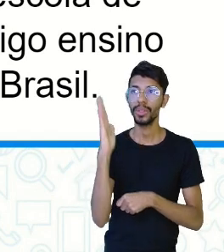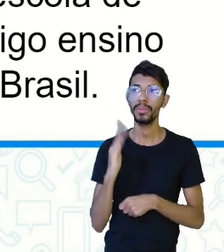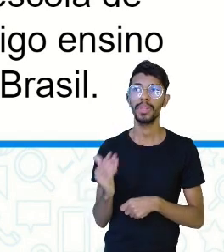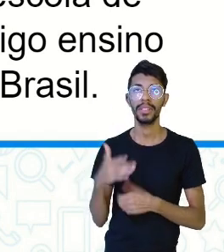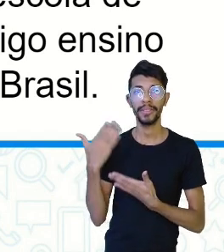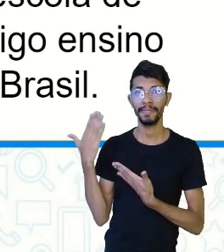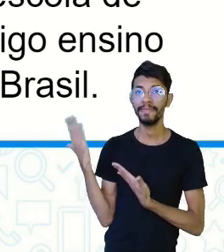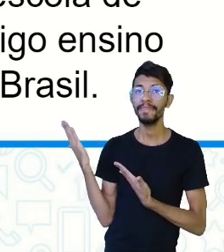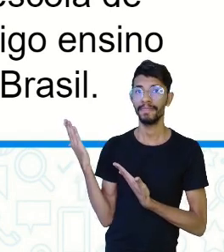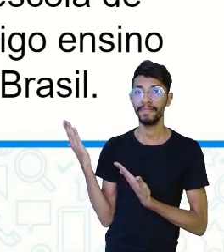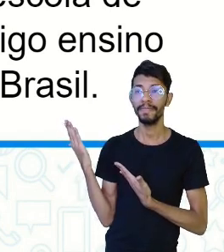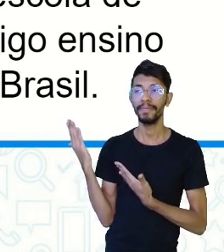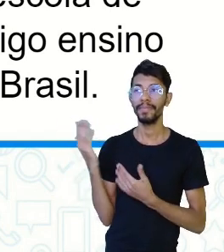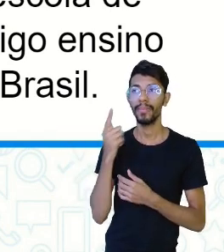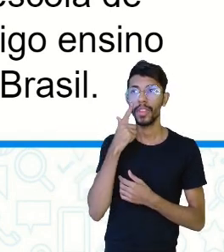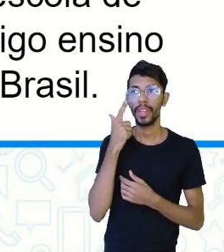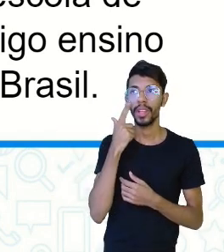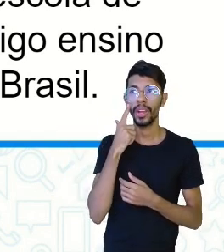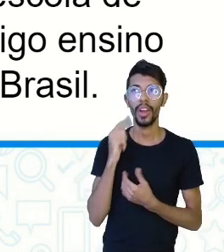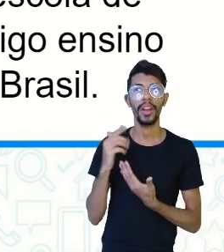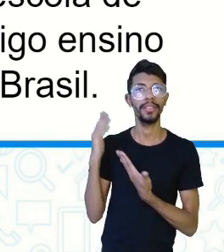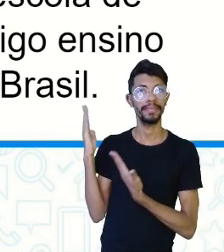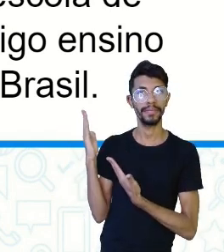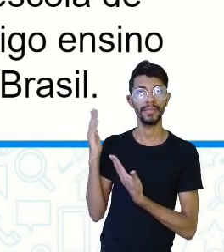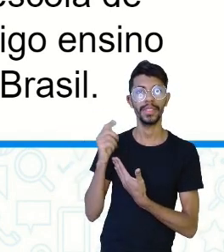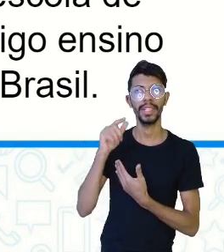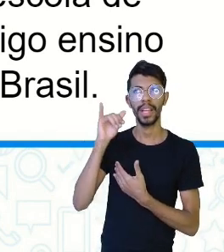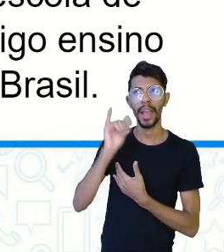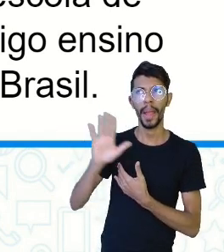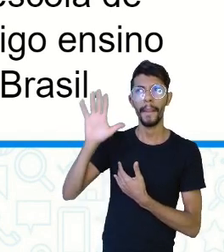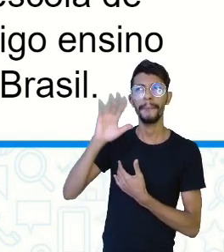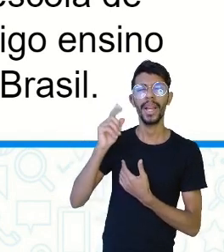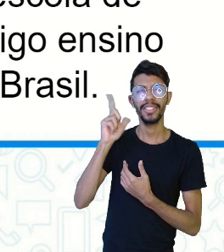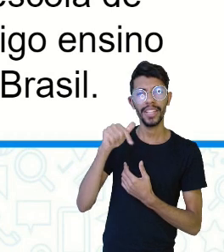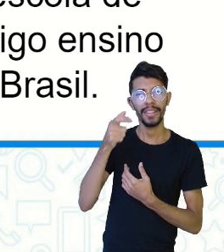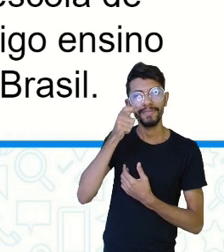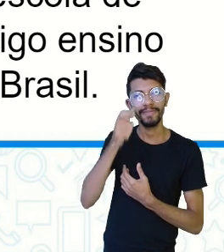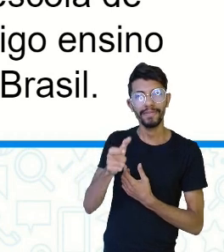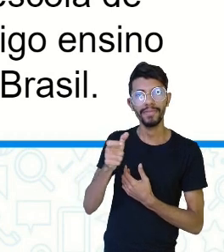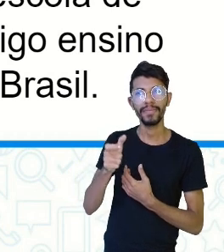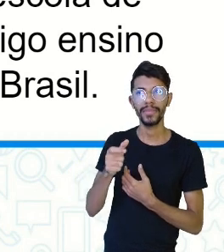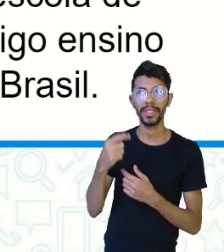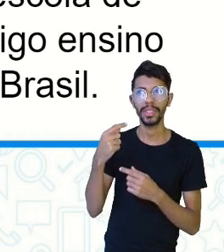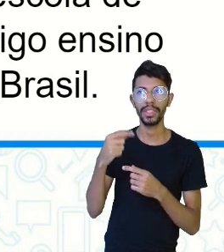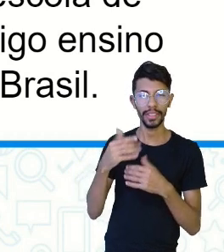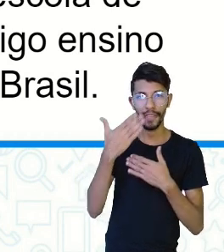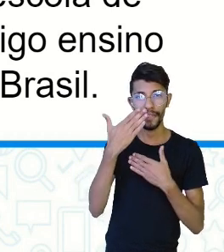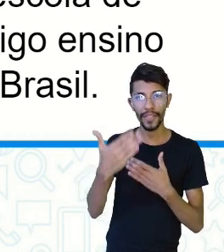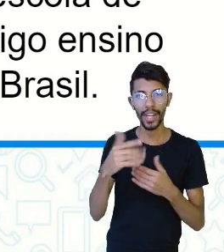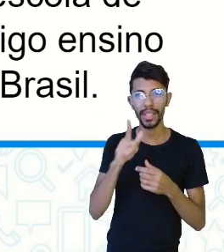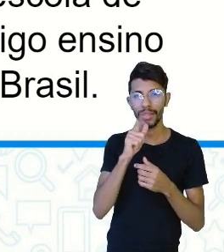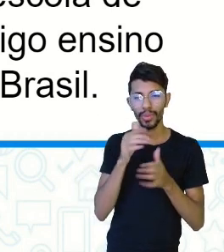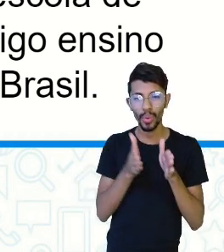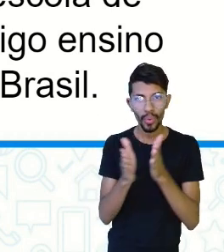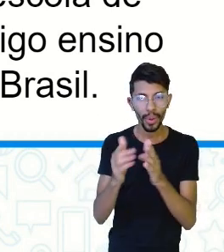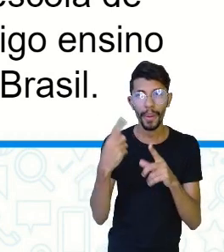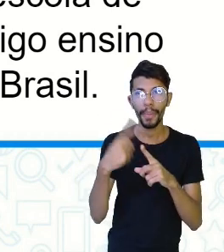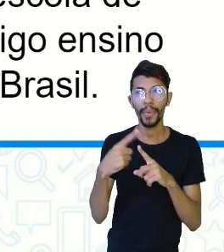ginásio pernambucano é uma coisa bem interessante, essa figura aí linda, às margens do rio. Ele